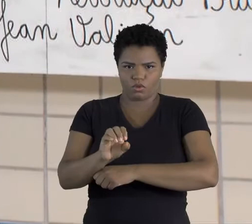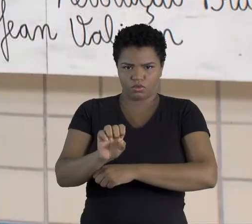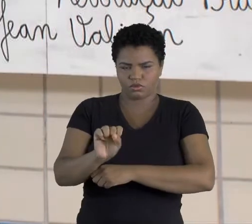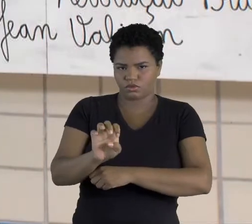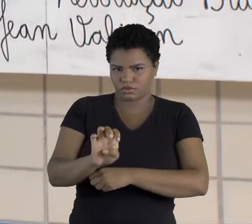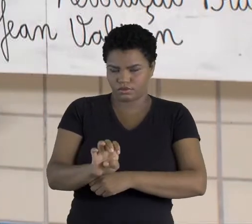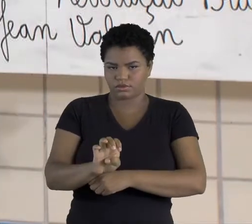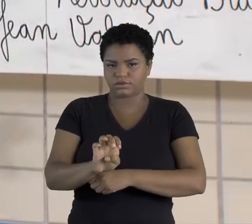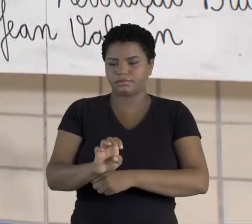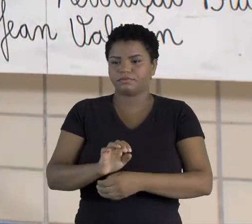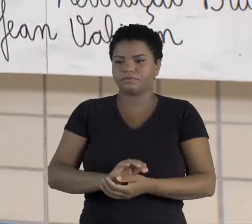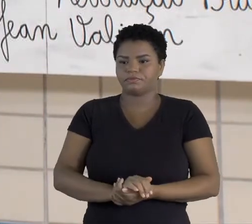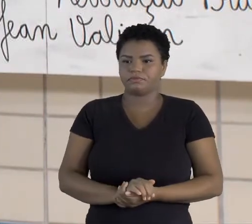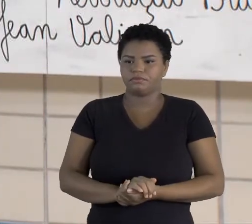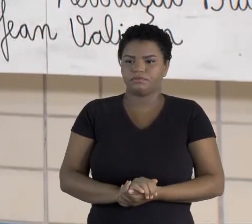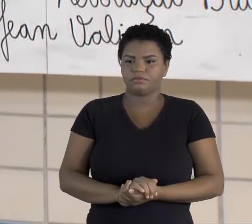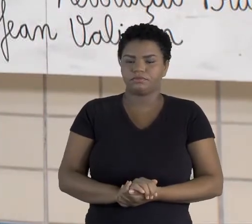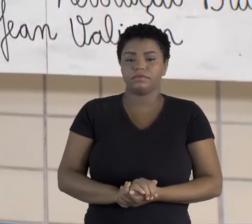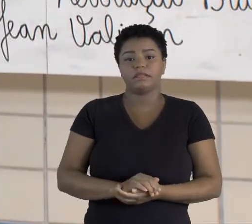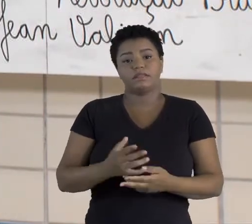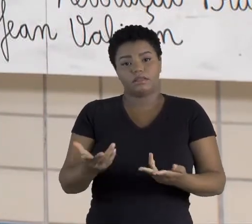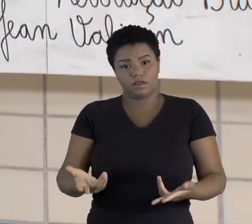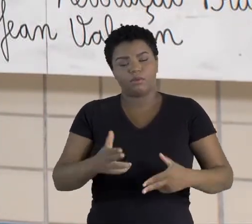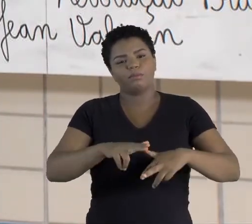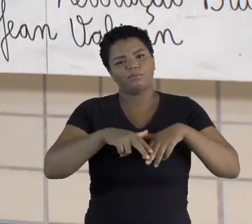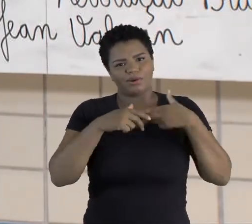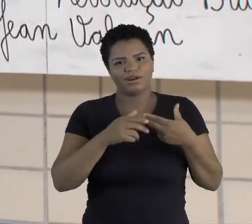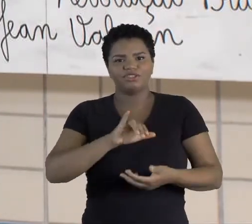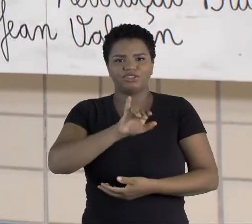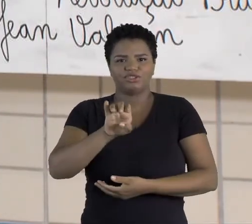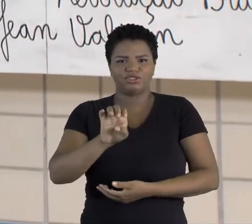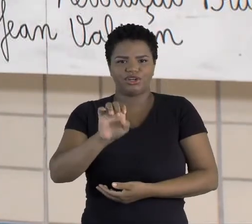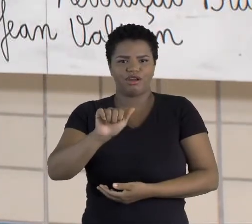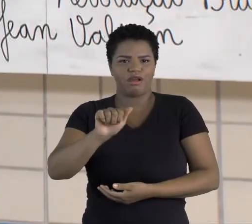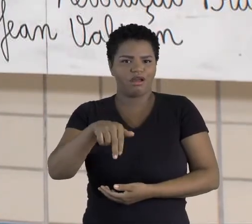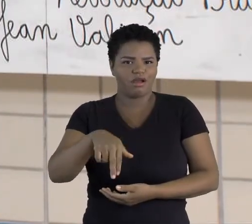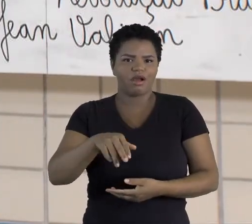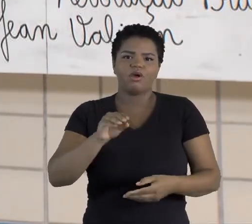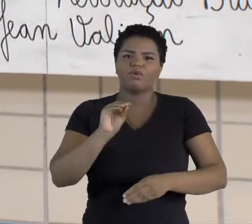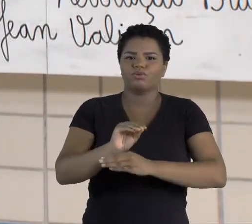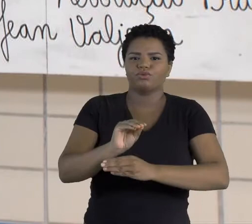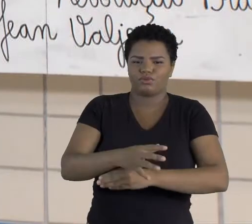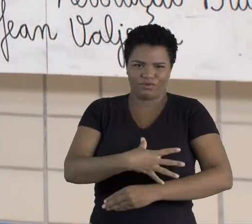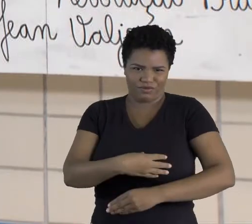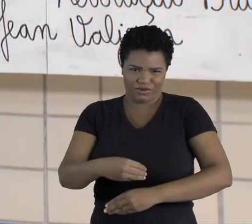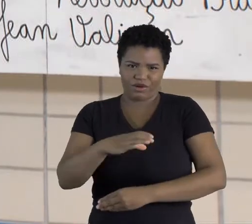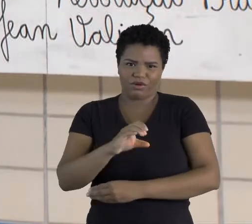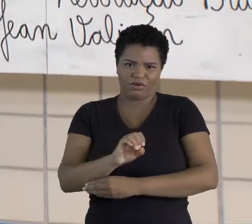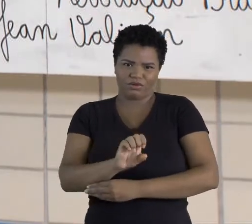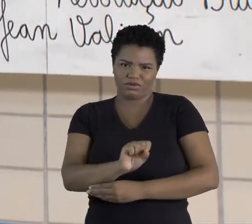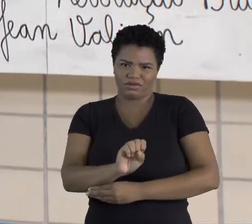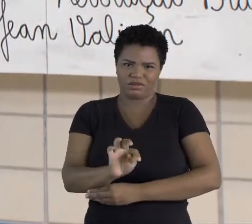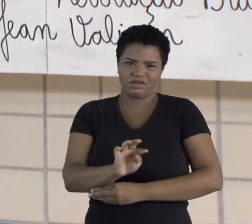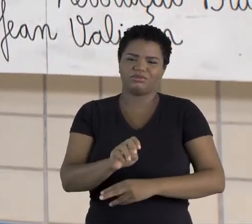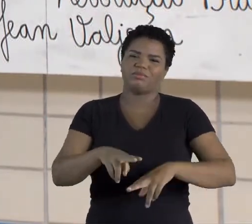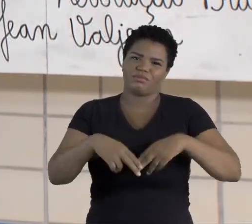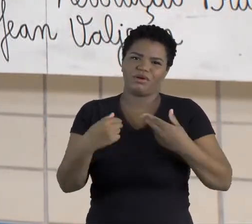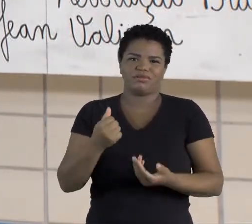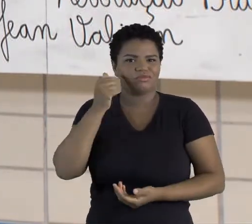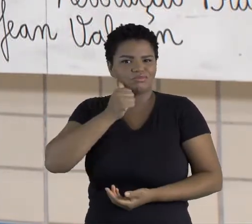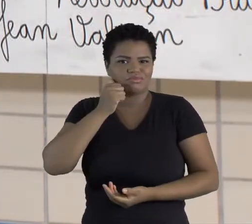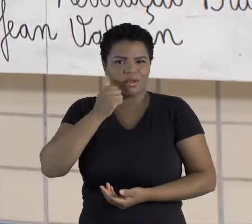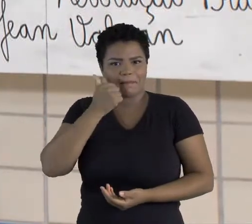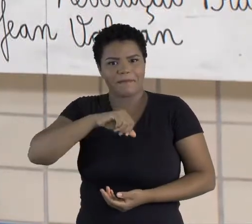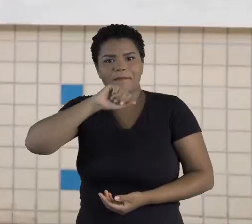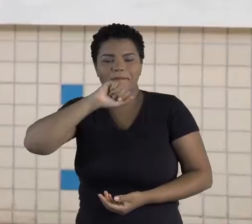o Jean cuidou da Cosette, né? Porque ela morreu depois de toda uma história trágica que ela teve.